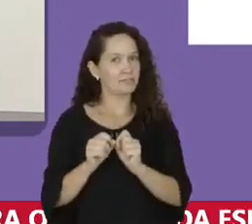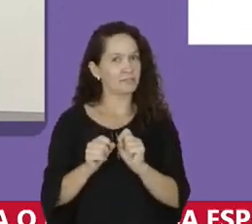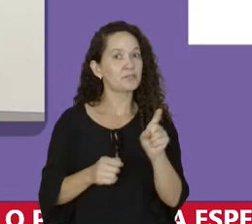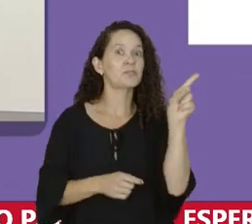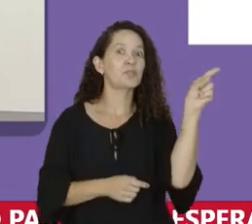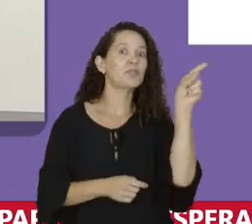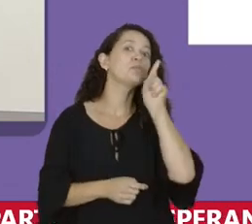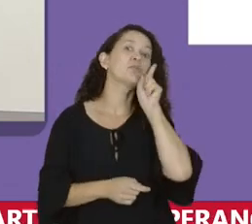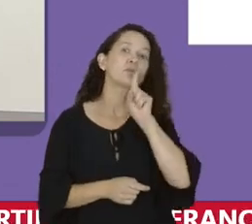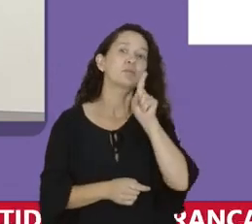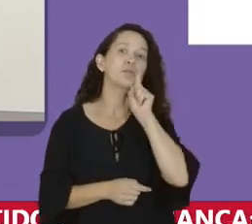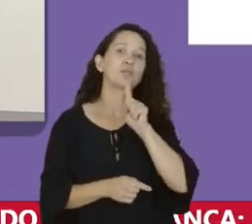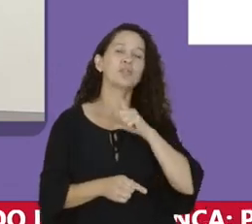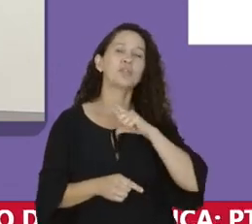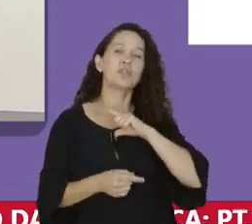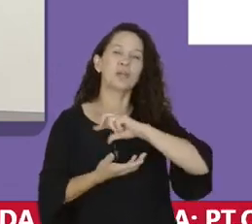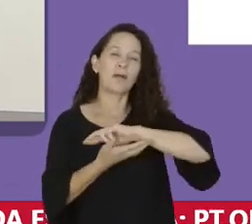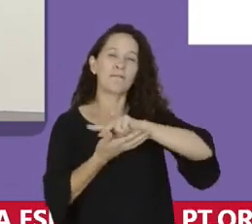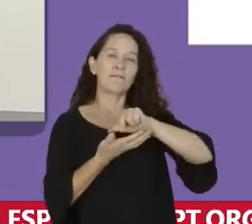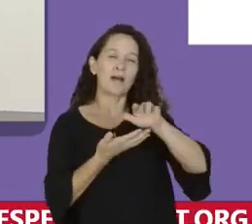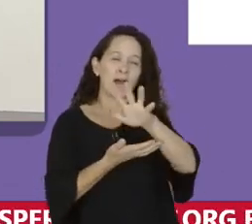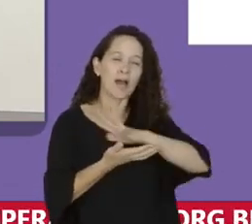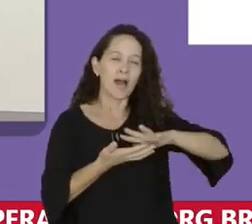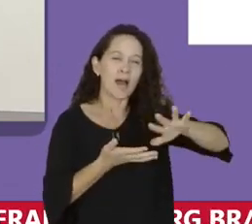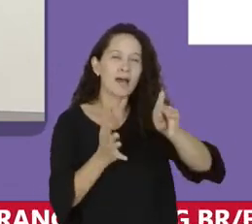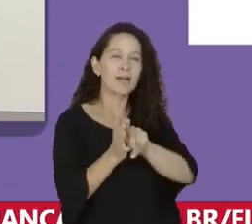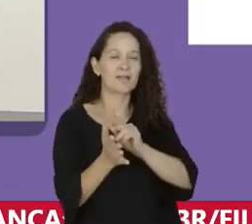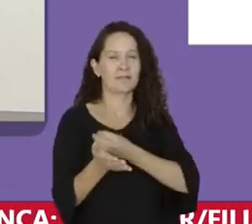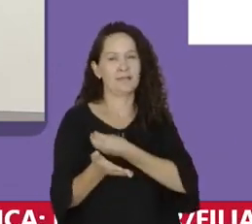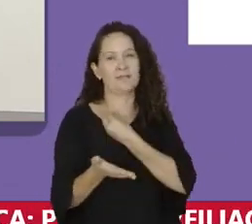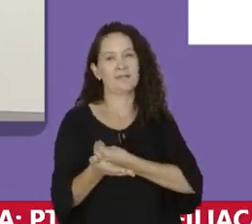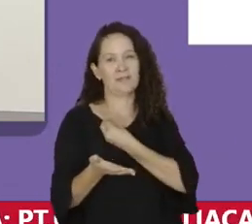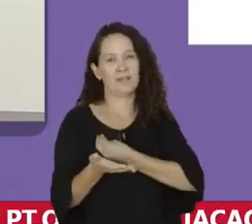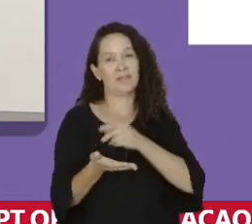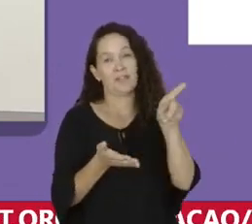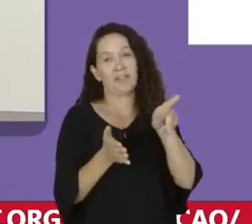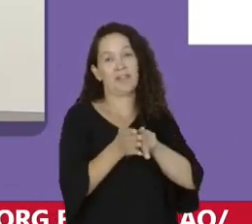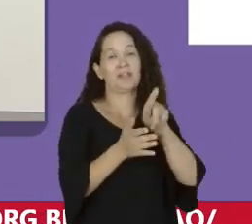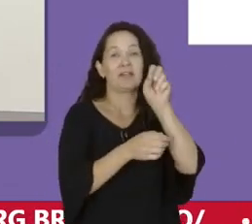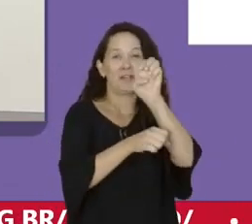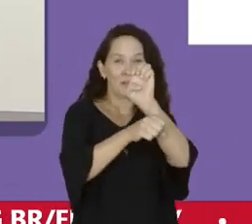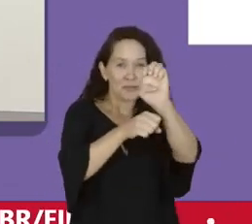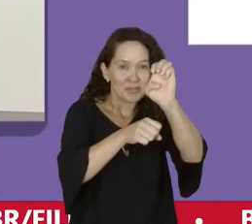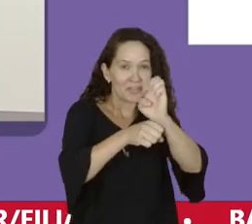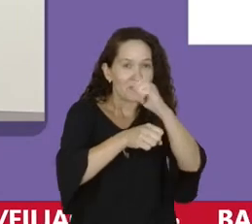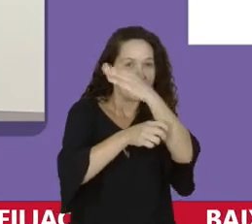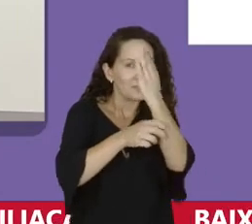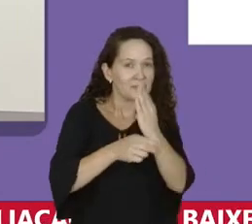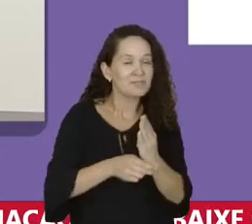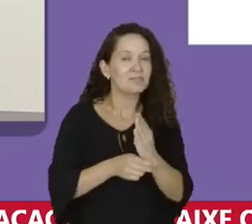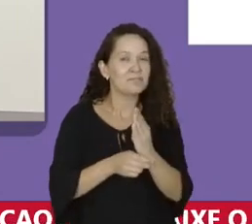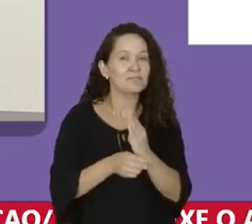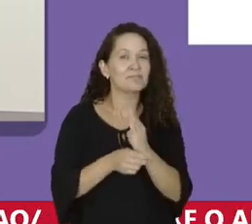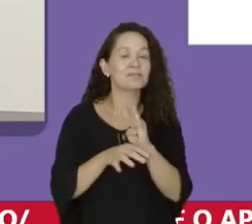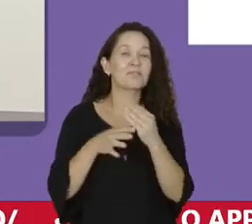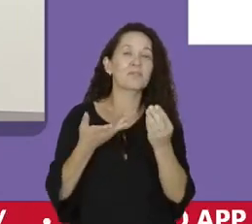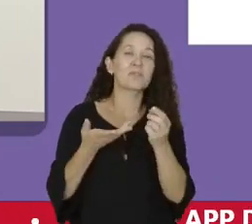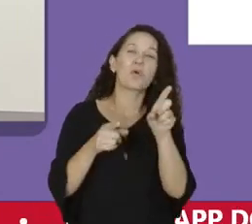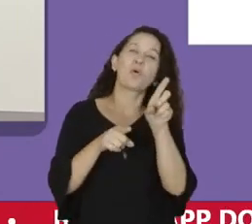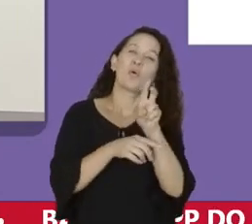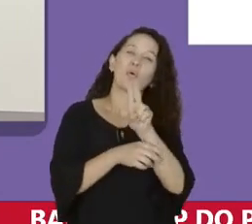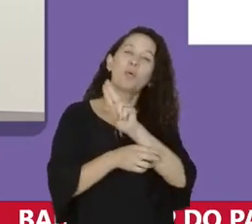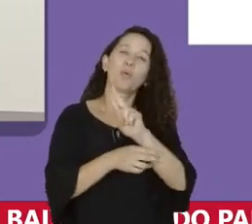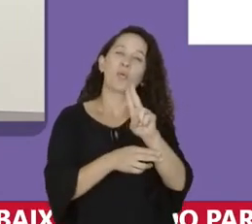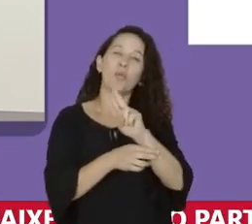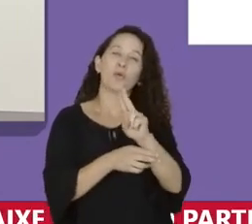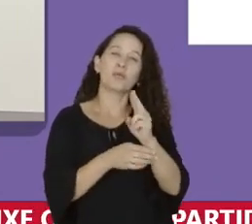os norte-americanos, envolvia muitas dimensões da vida dos Estados nacionais. Então, o que eles chamam da